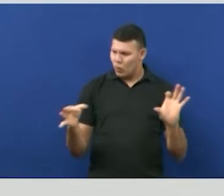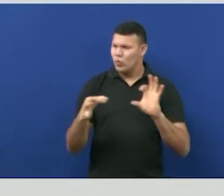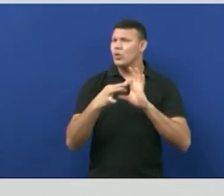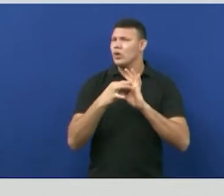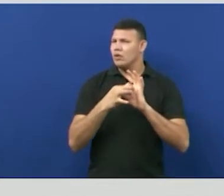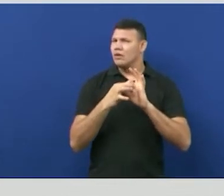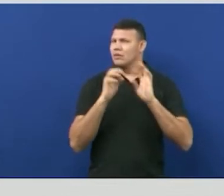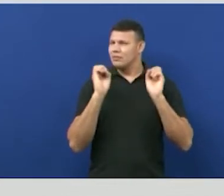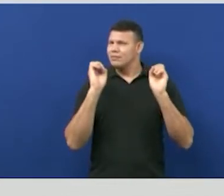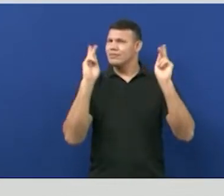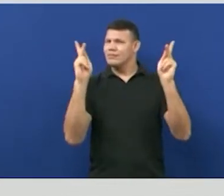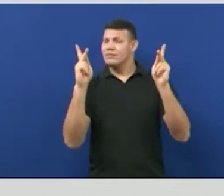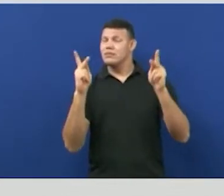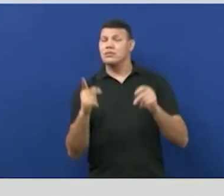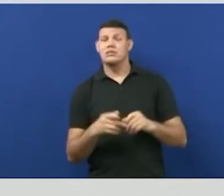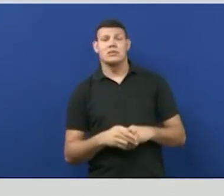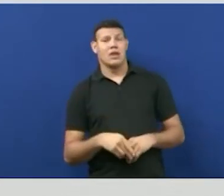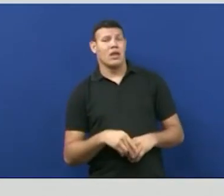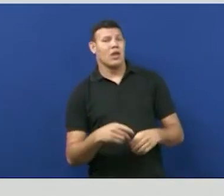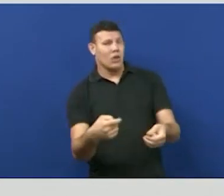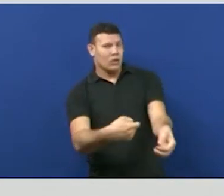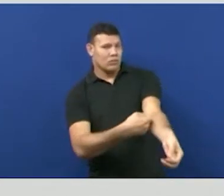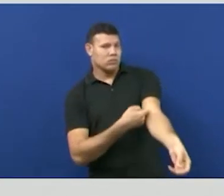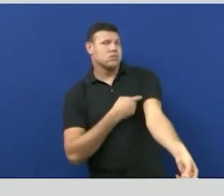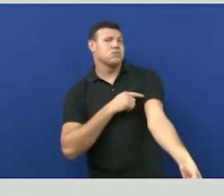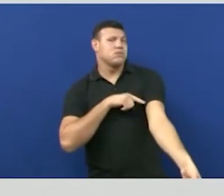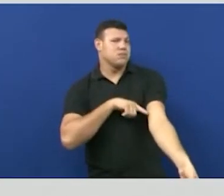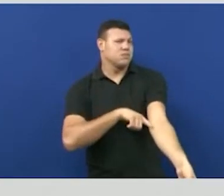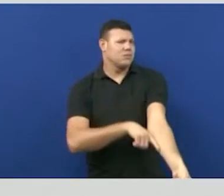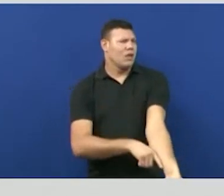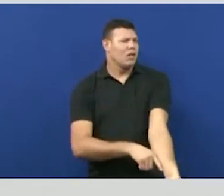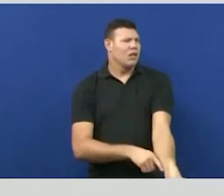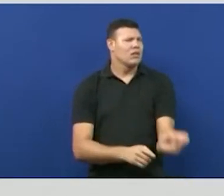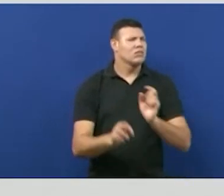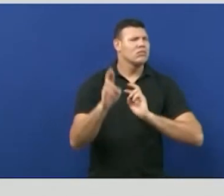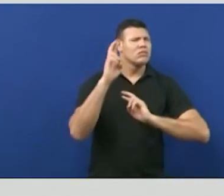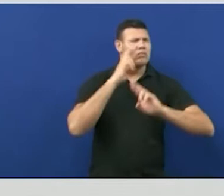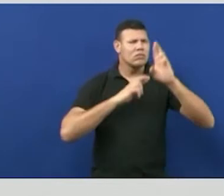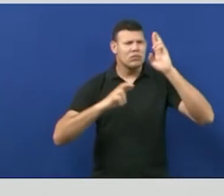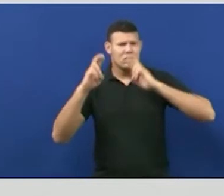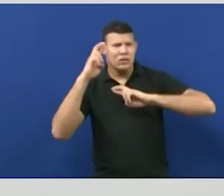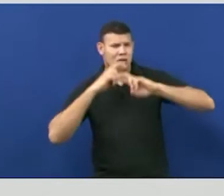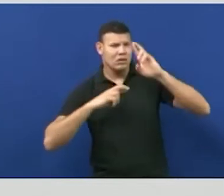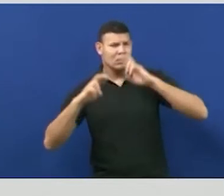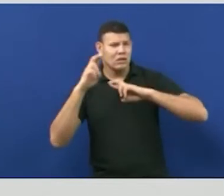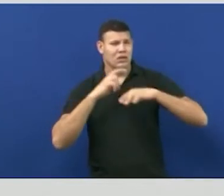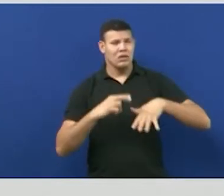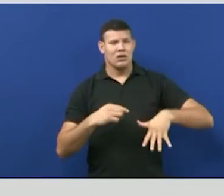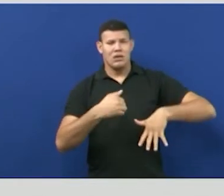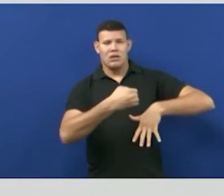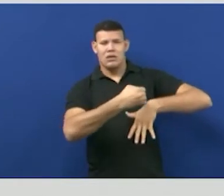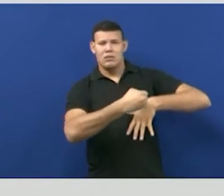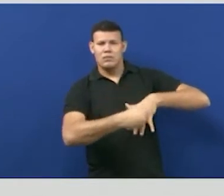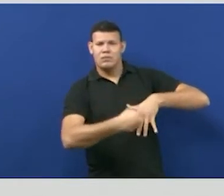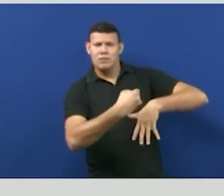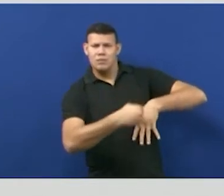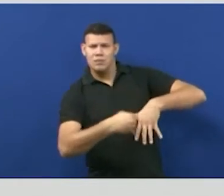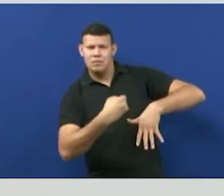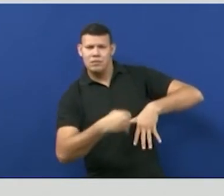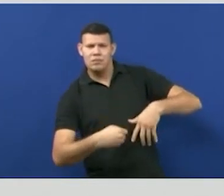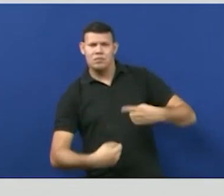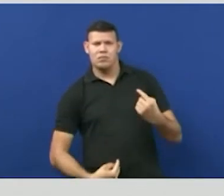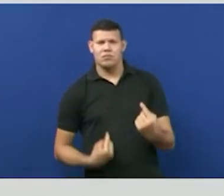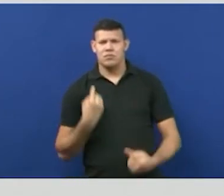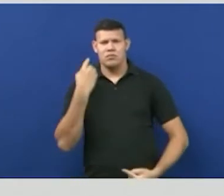outros. Junto com o sistema cardiovascular, nós podemos observar o sistema linfático, que é constituído de um